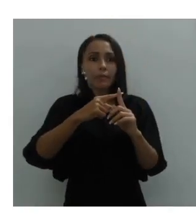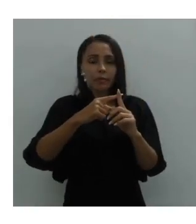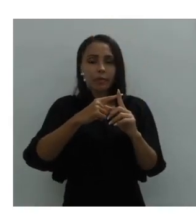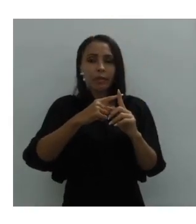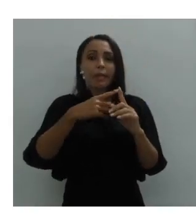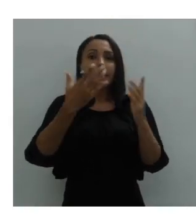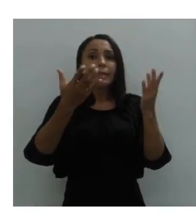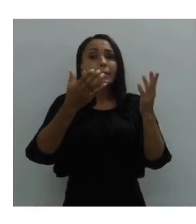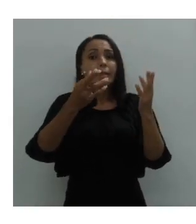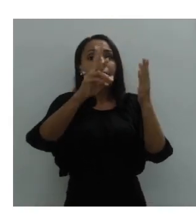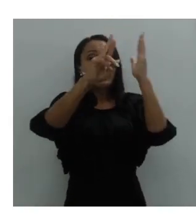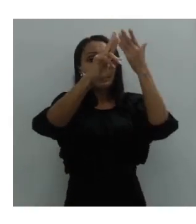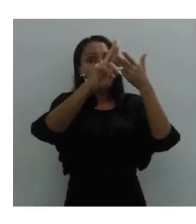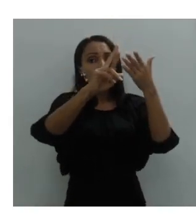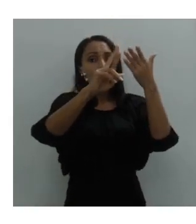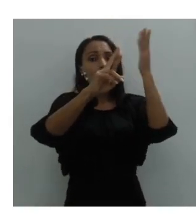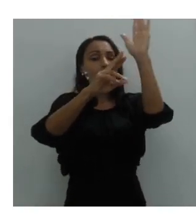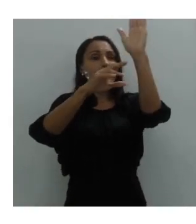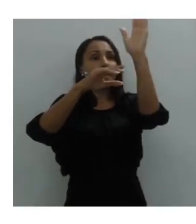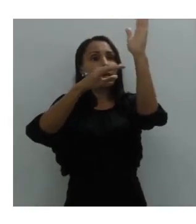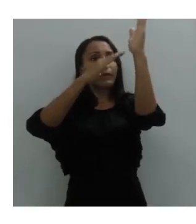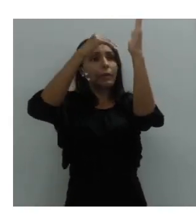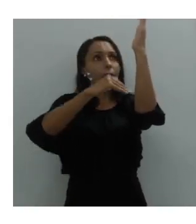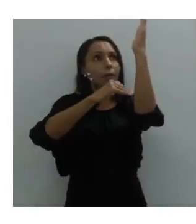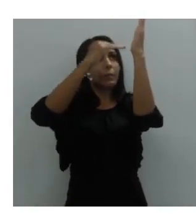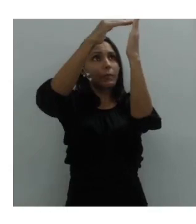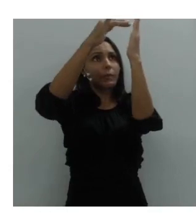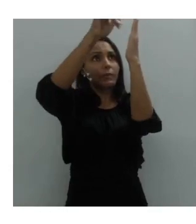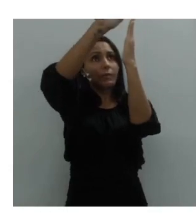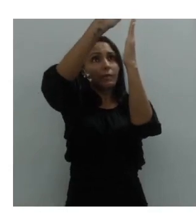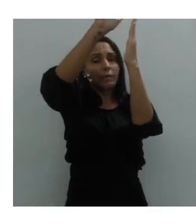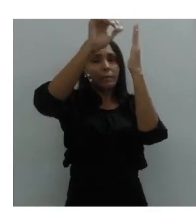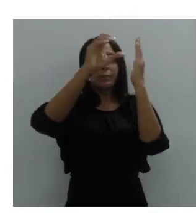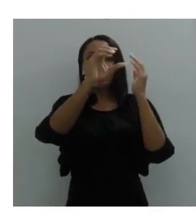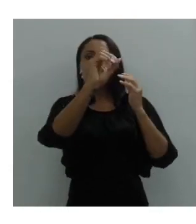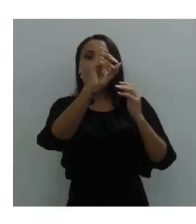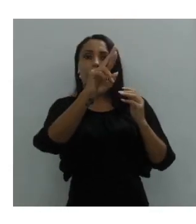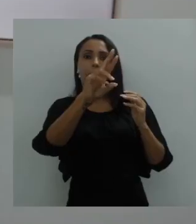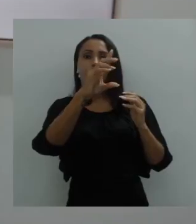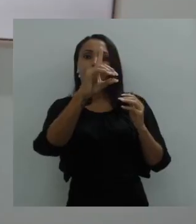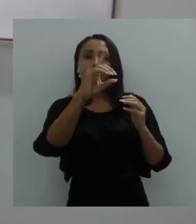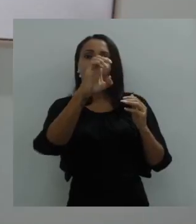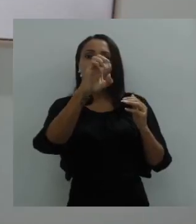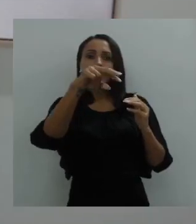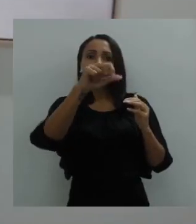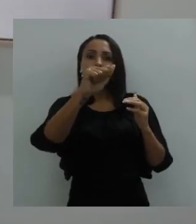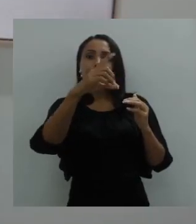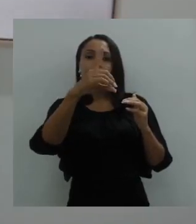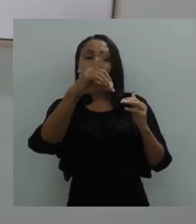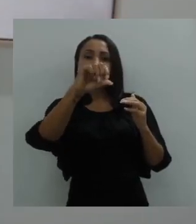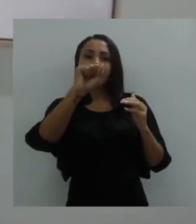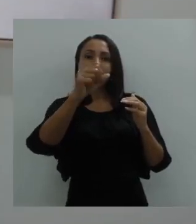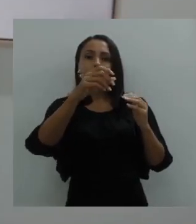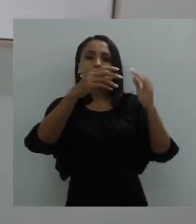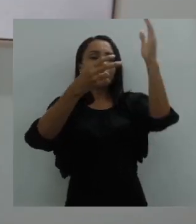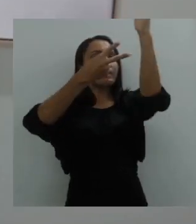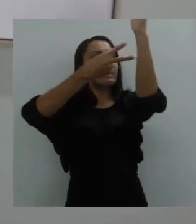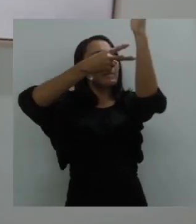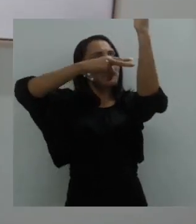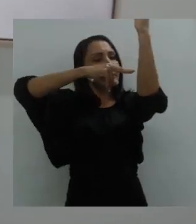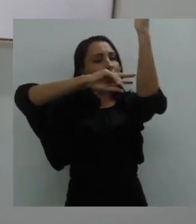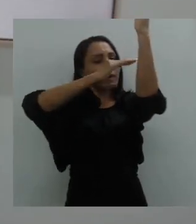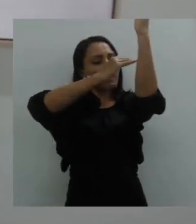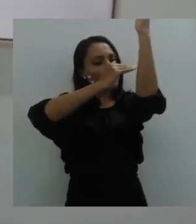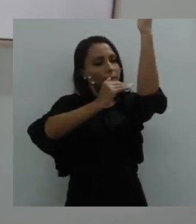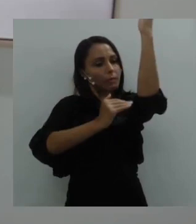um nome. Esse eixo dos y é chamado de ordenadas. E para baixo do zero,